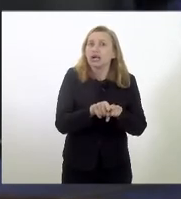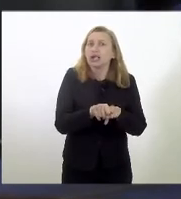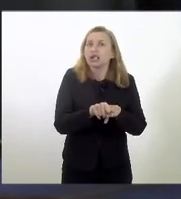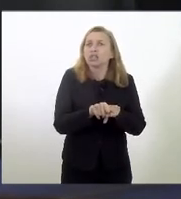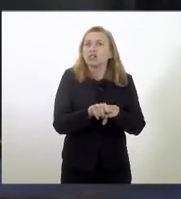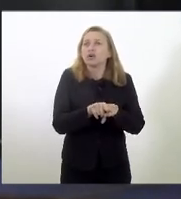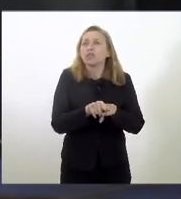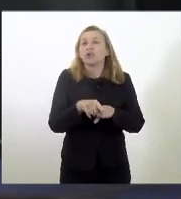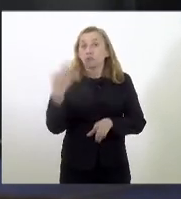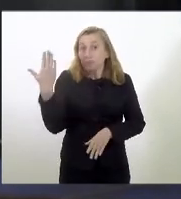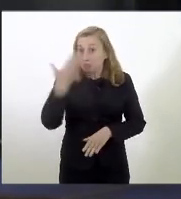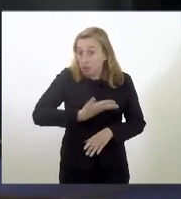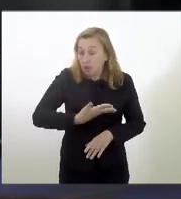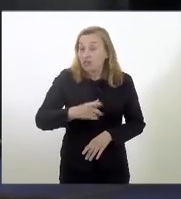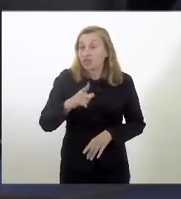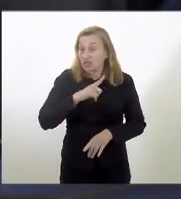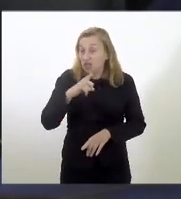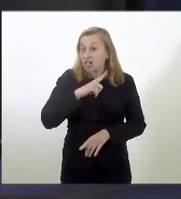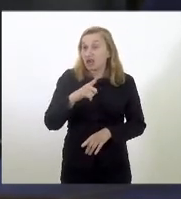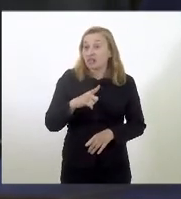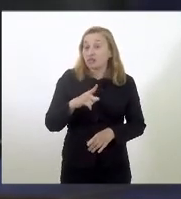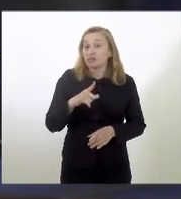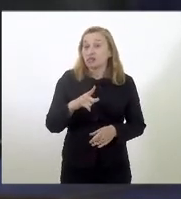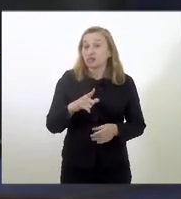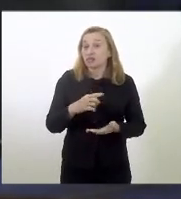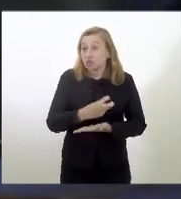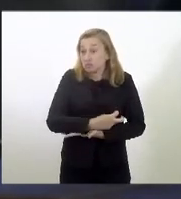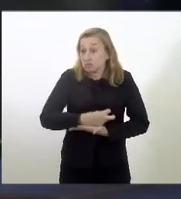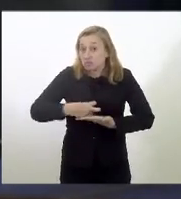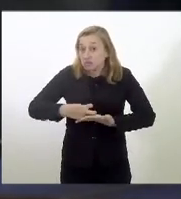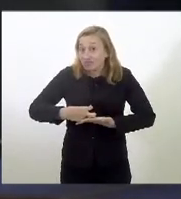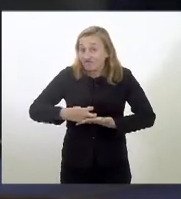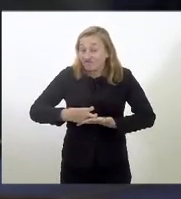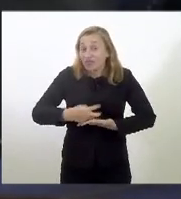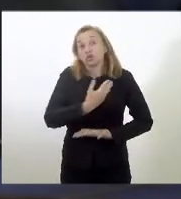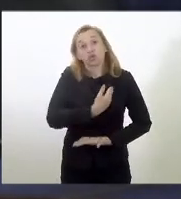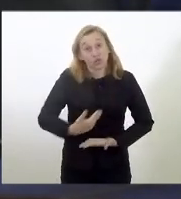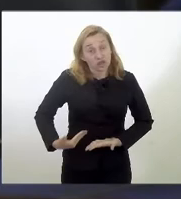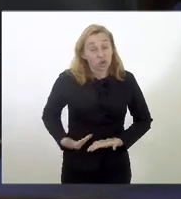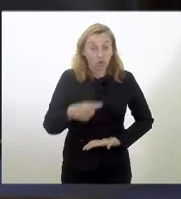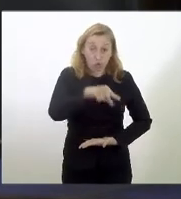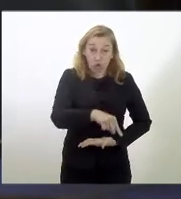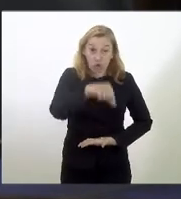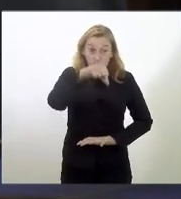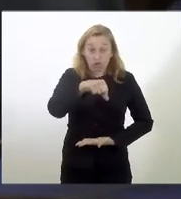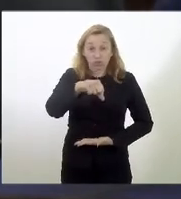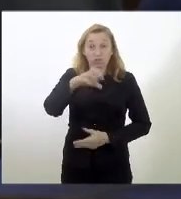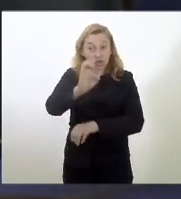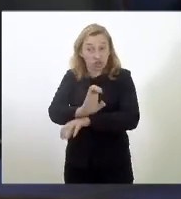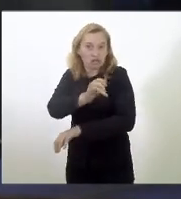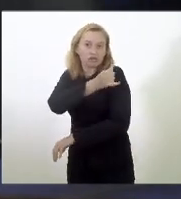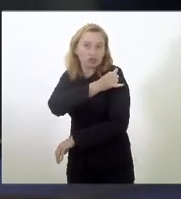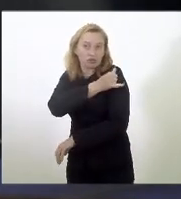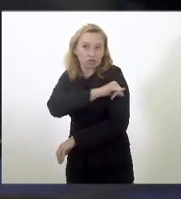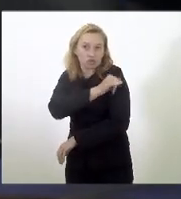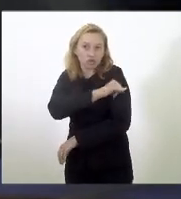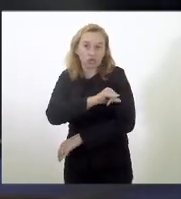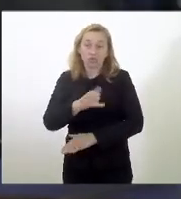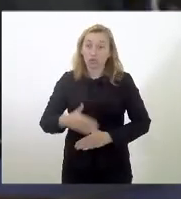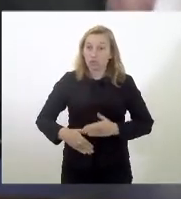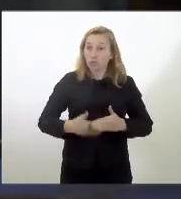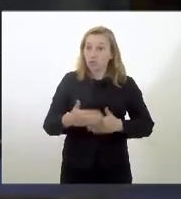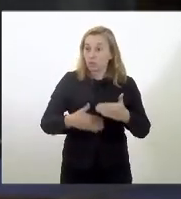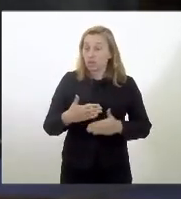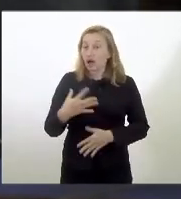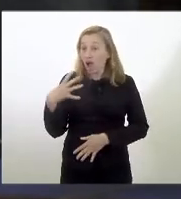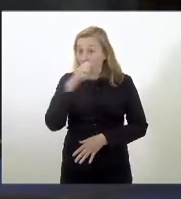foi colocada à prova num primeiro processo de impedimento de um governador eleito no Estado do Rio de Janeiro, graças a Deus, processo bem-sucedido.